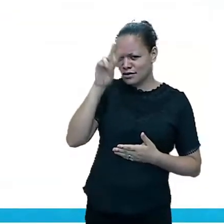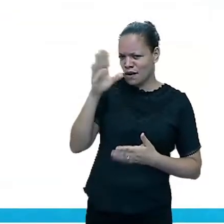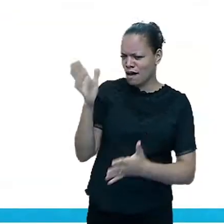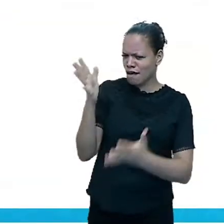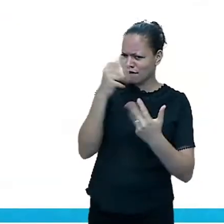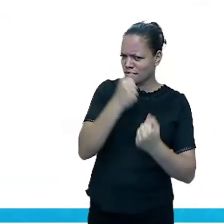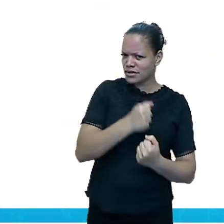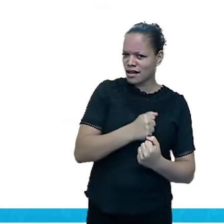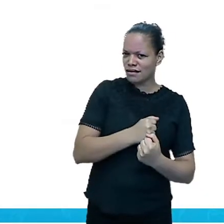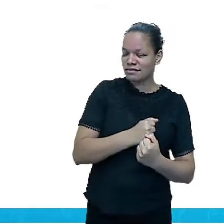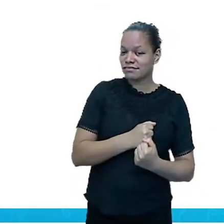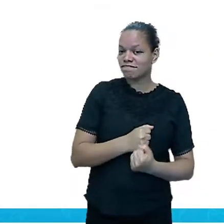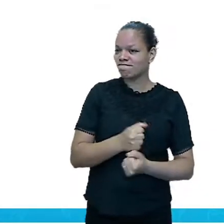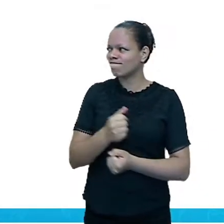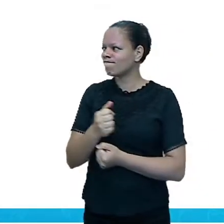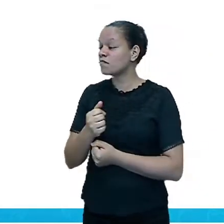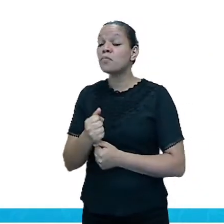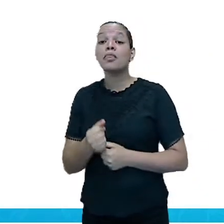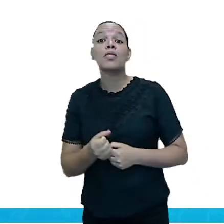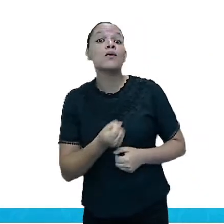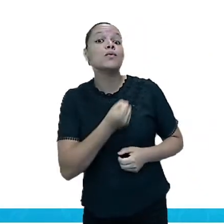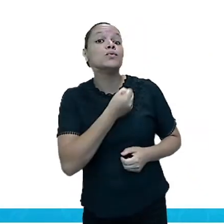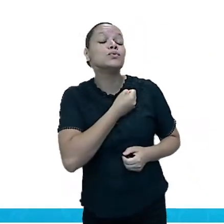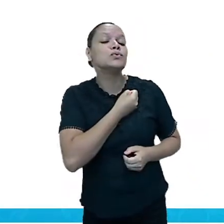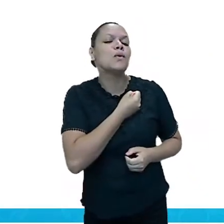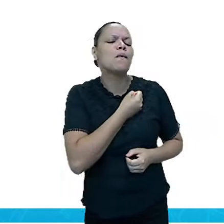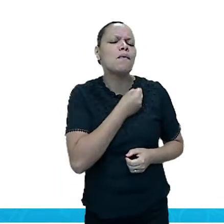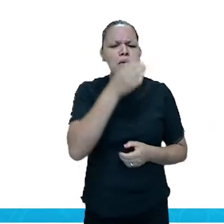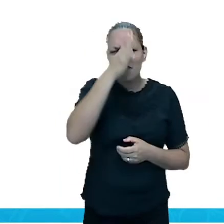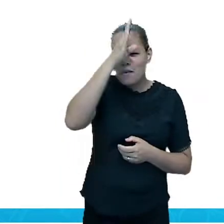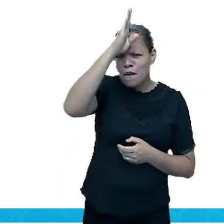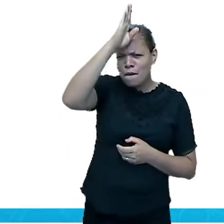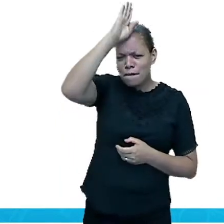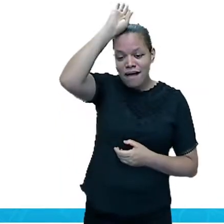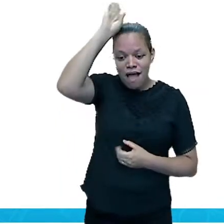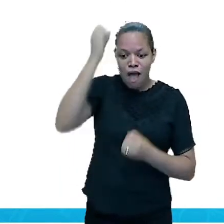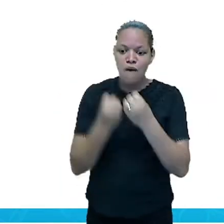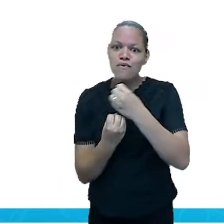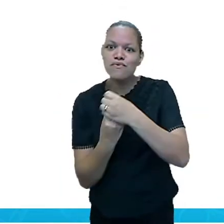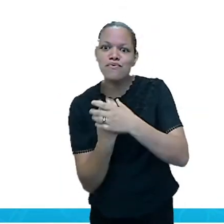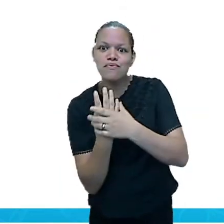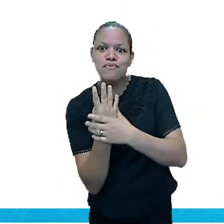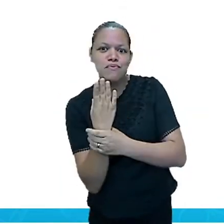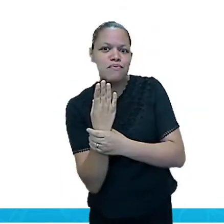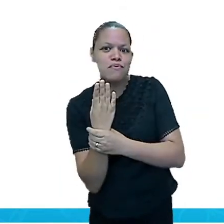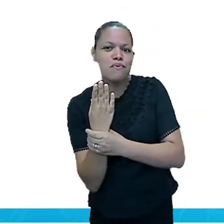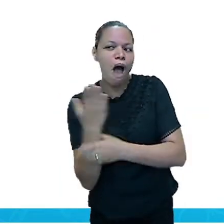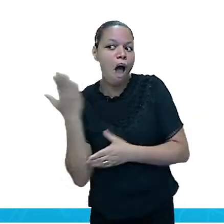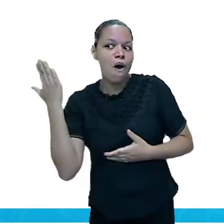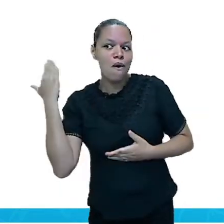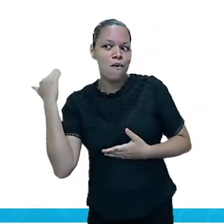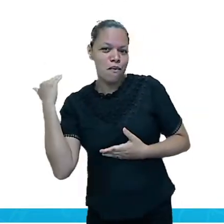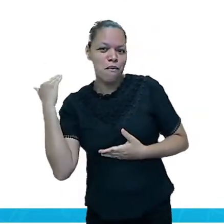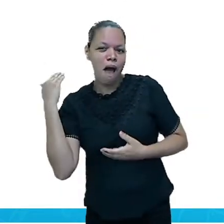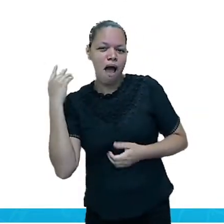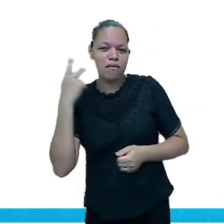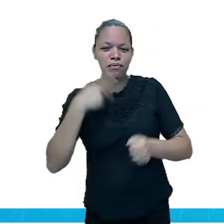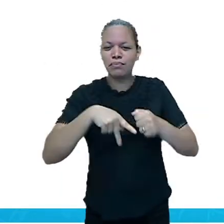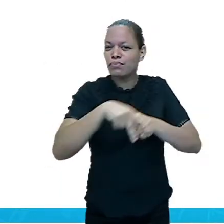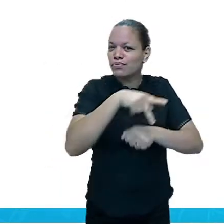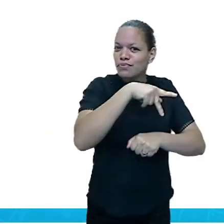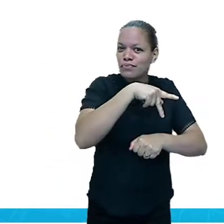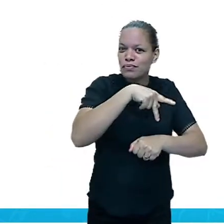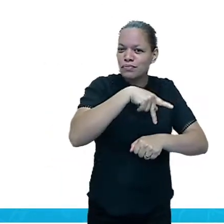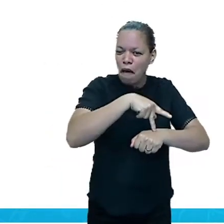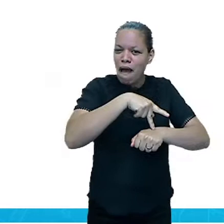lá. Os números romanos foram inventados na época da Roma Antiga. Os números romanos